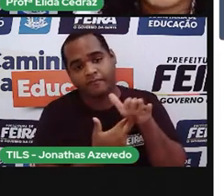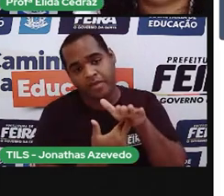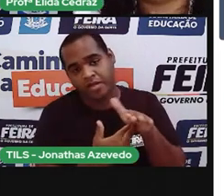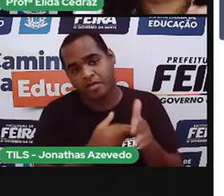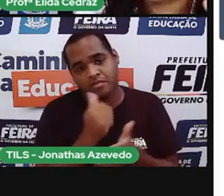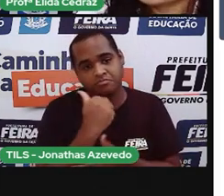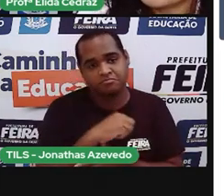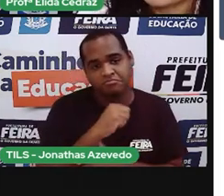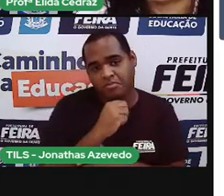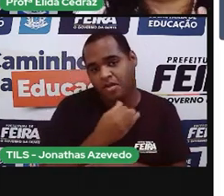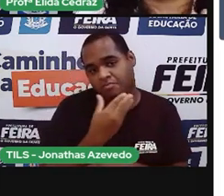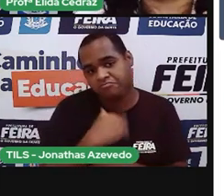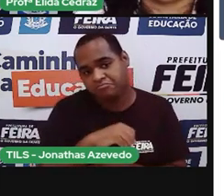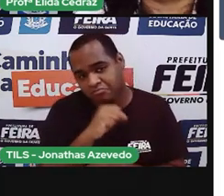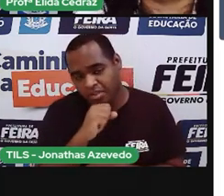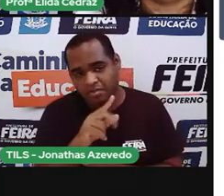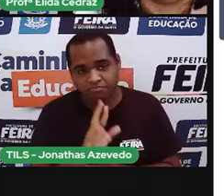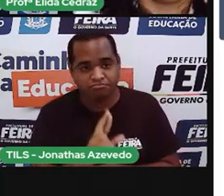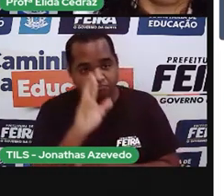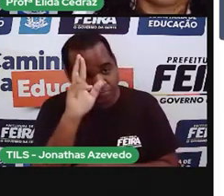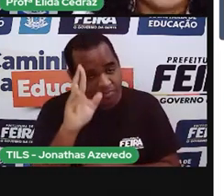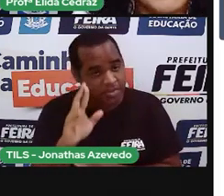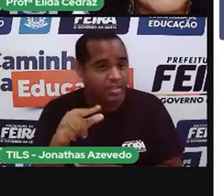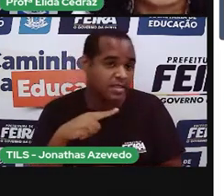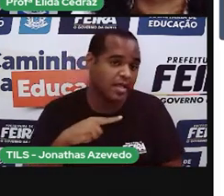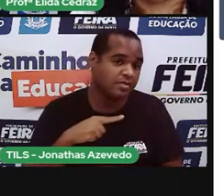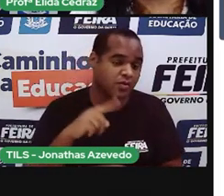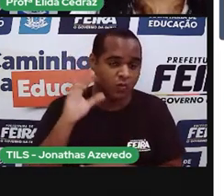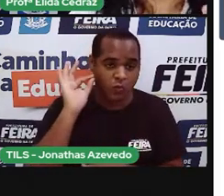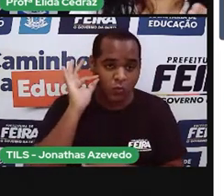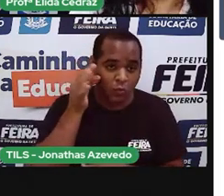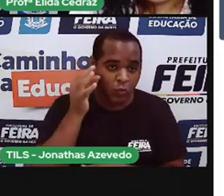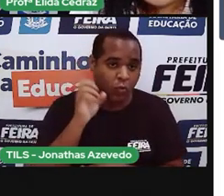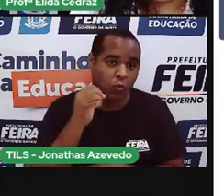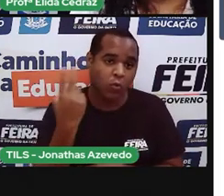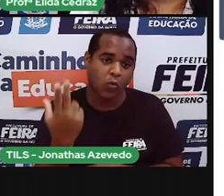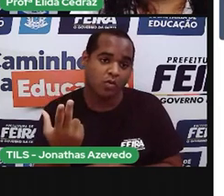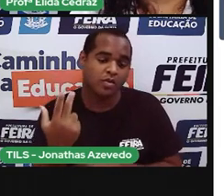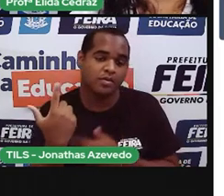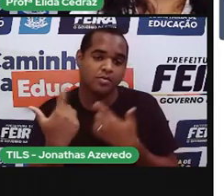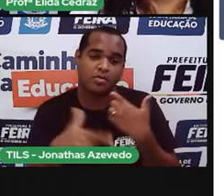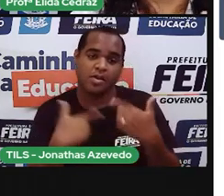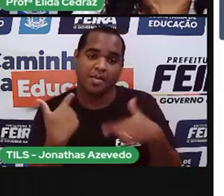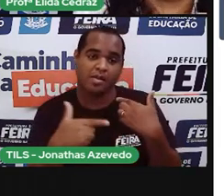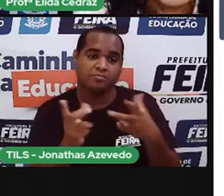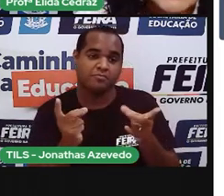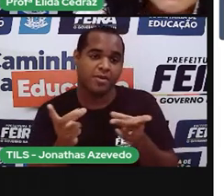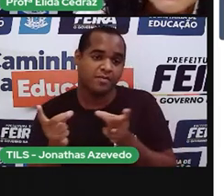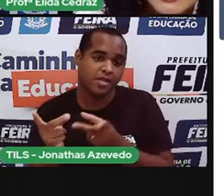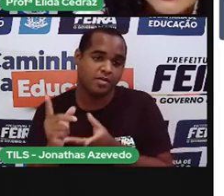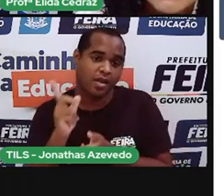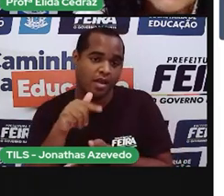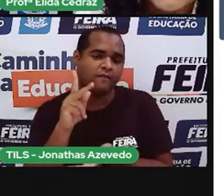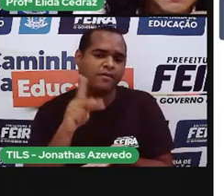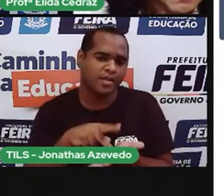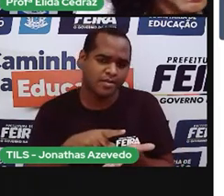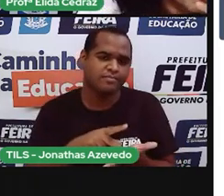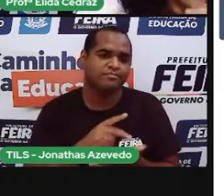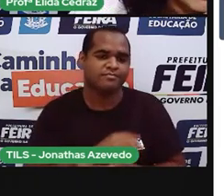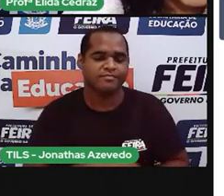papai ou a mamãe, com o seu responsável, ou porque os pais trabalham na feira. Não é assim